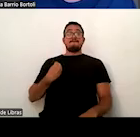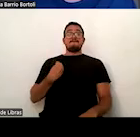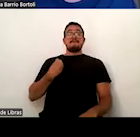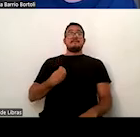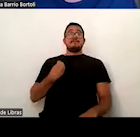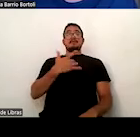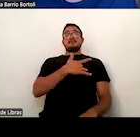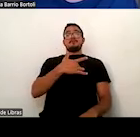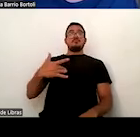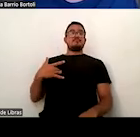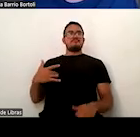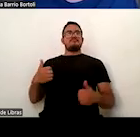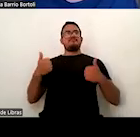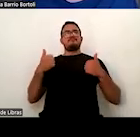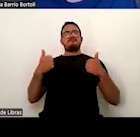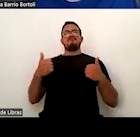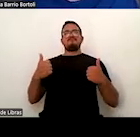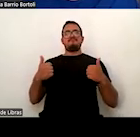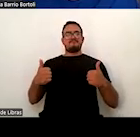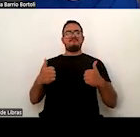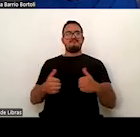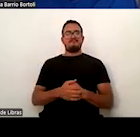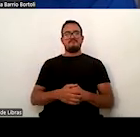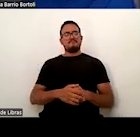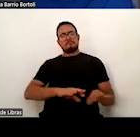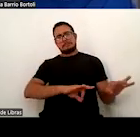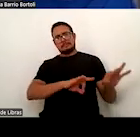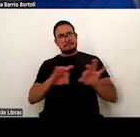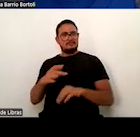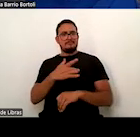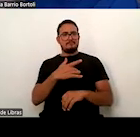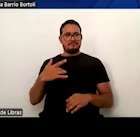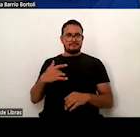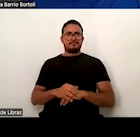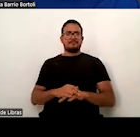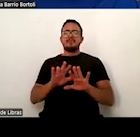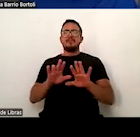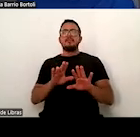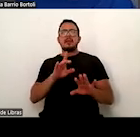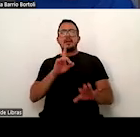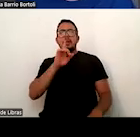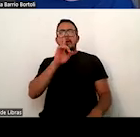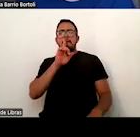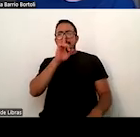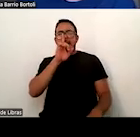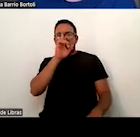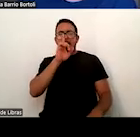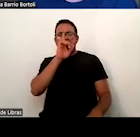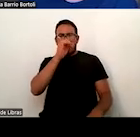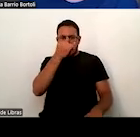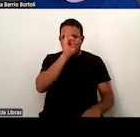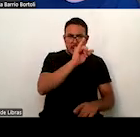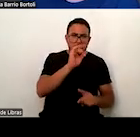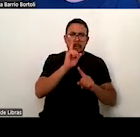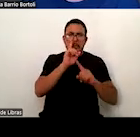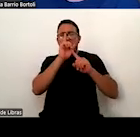de risco que podem levar ao câncer, tá? Mas quais são esses fatores de risco? A gente vai dividir aqui os fatores de